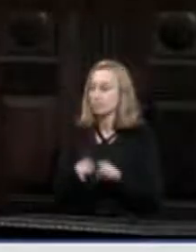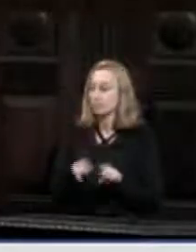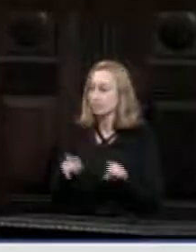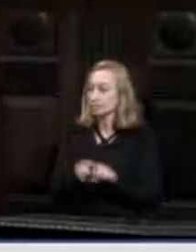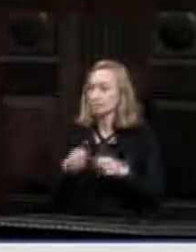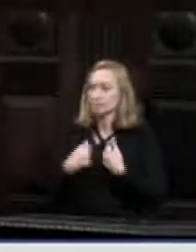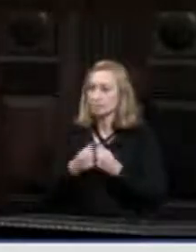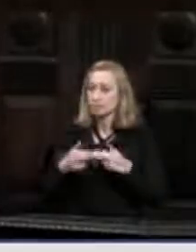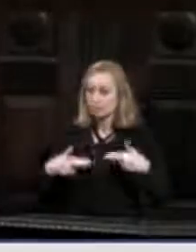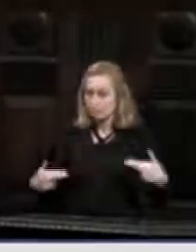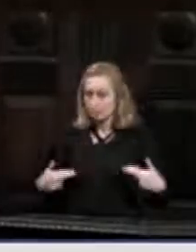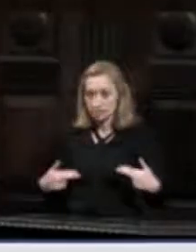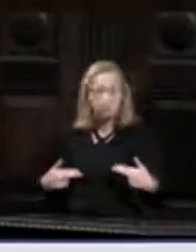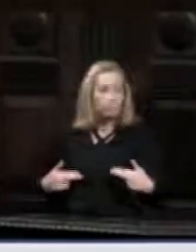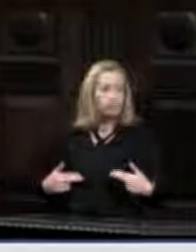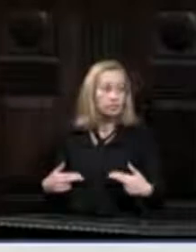a